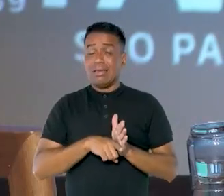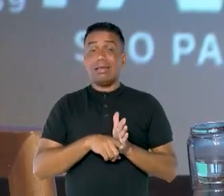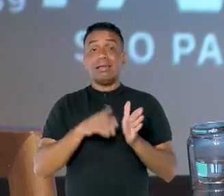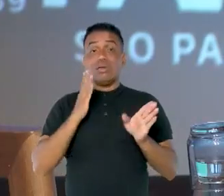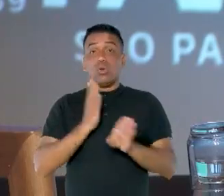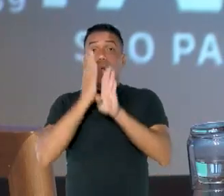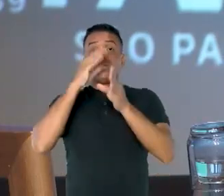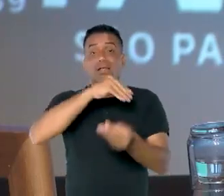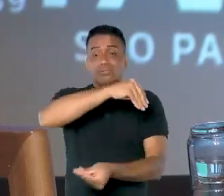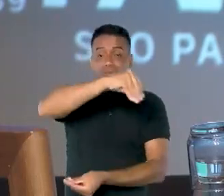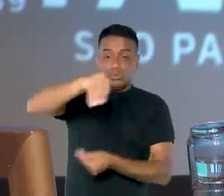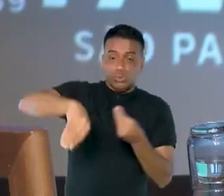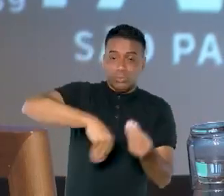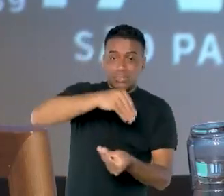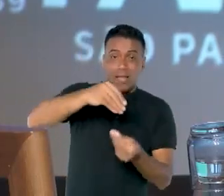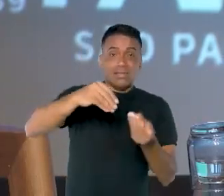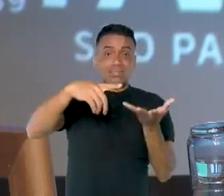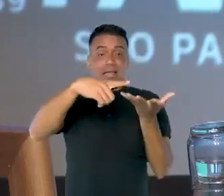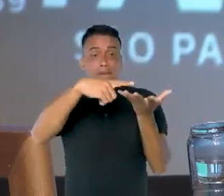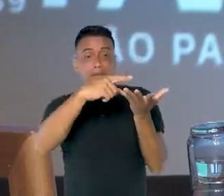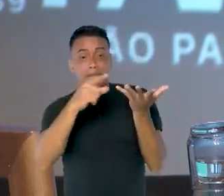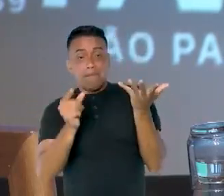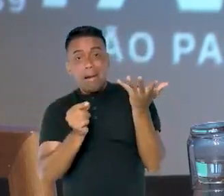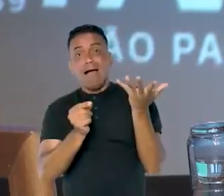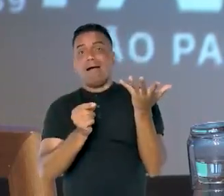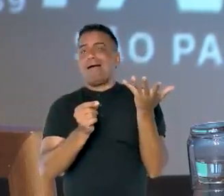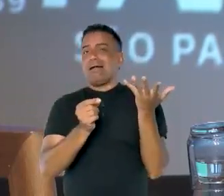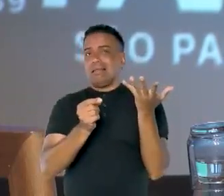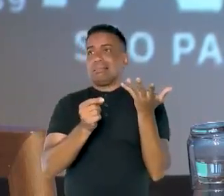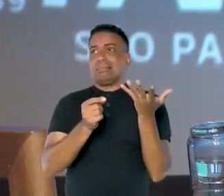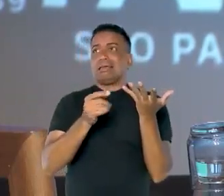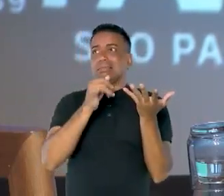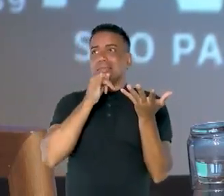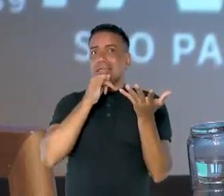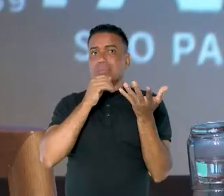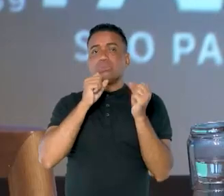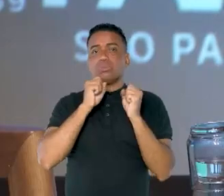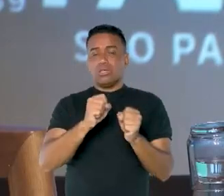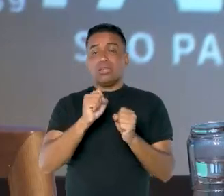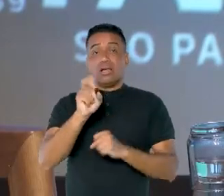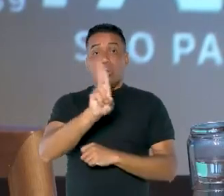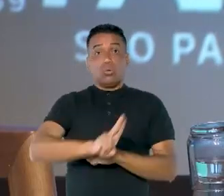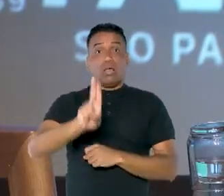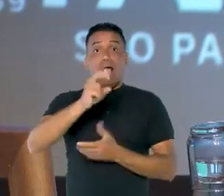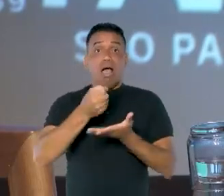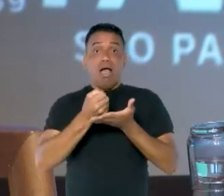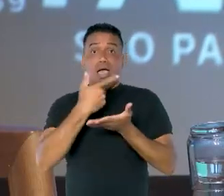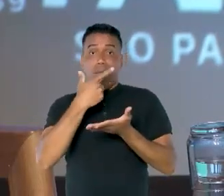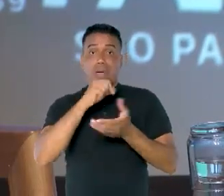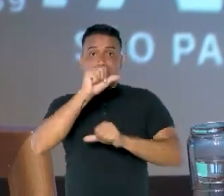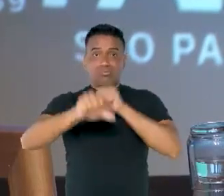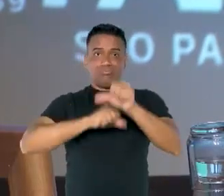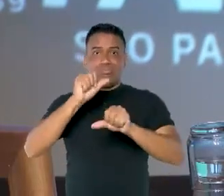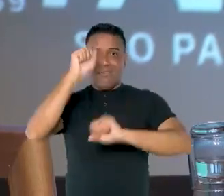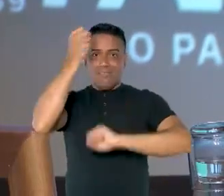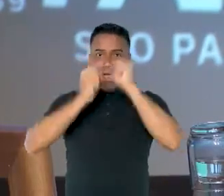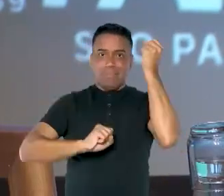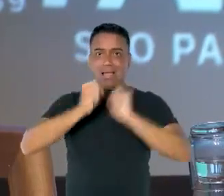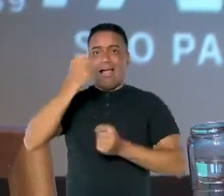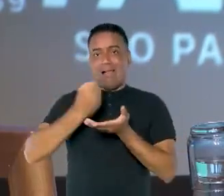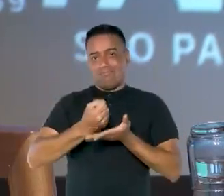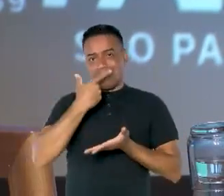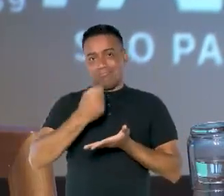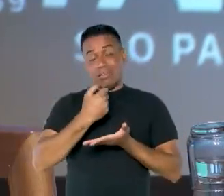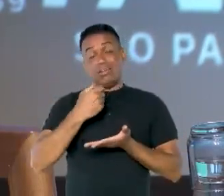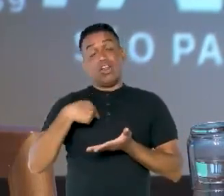substâncias de plantas, de princípios ativos que ela deveria usar como remédio. E nós tivemos que